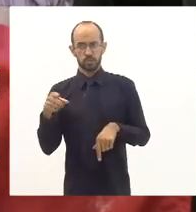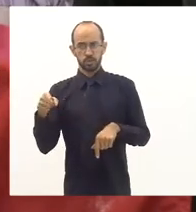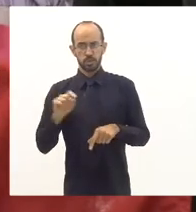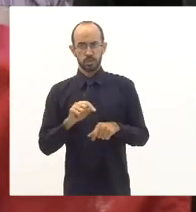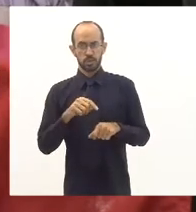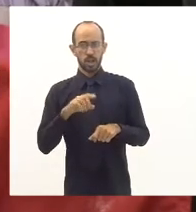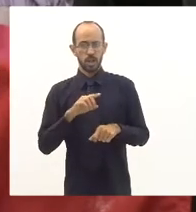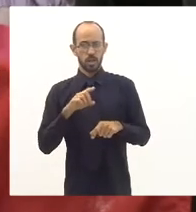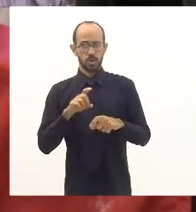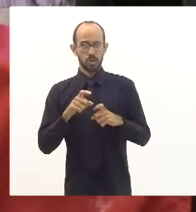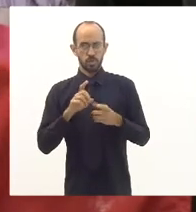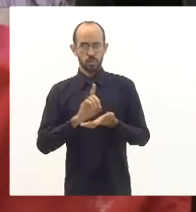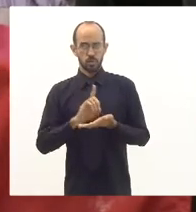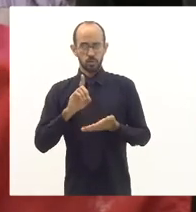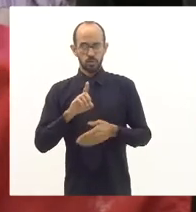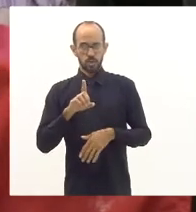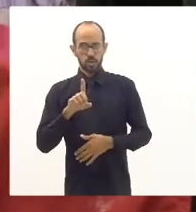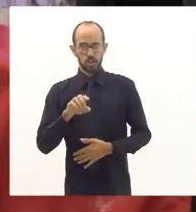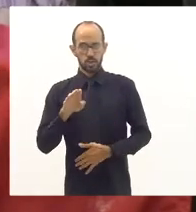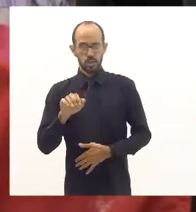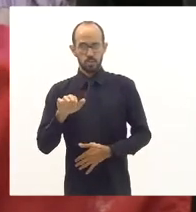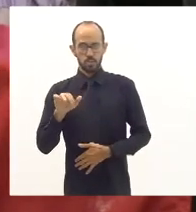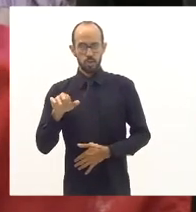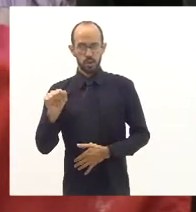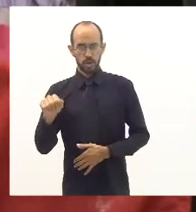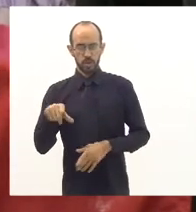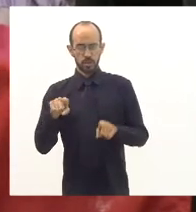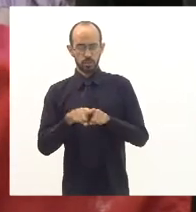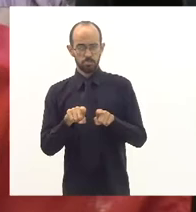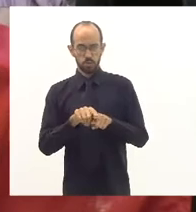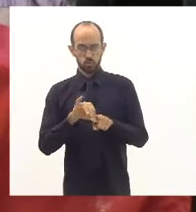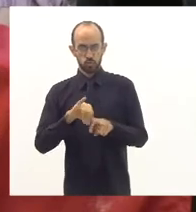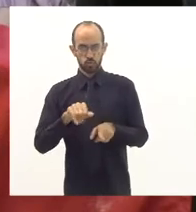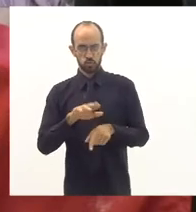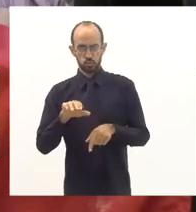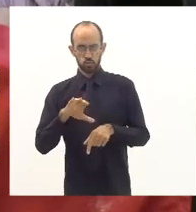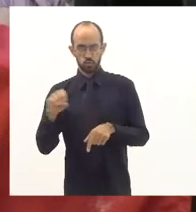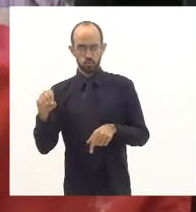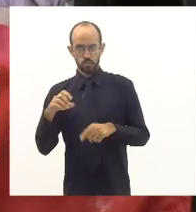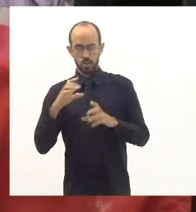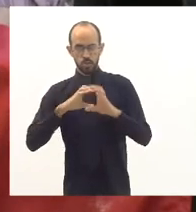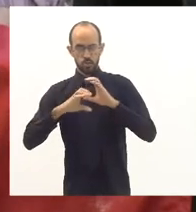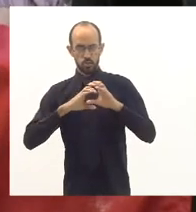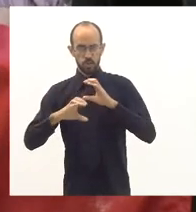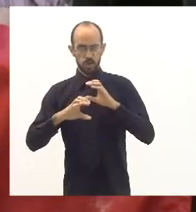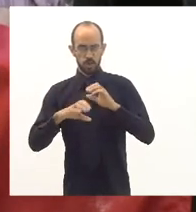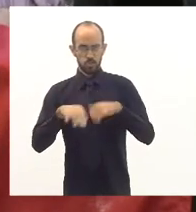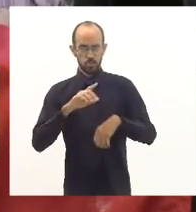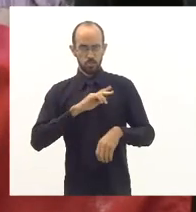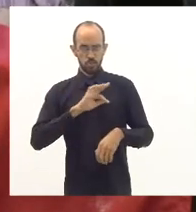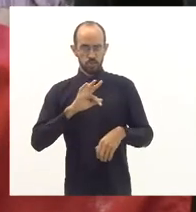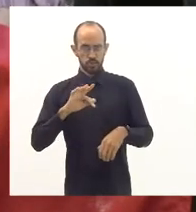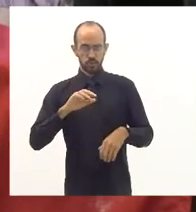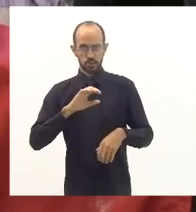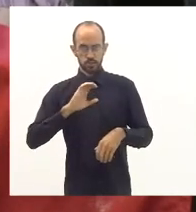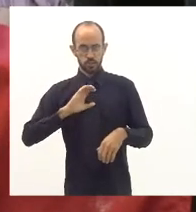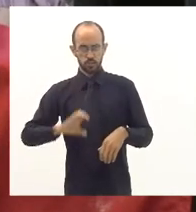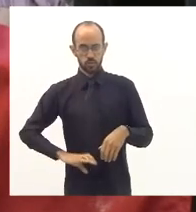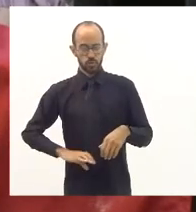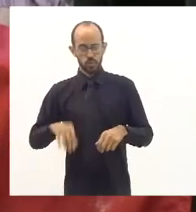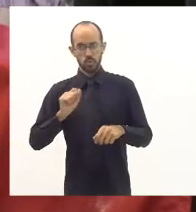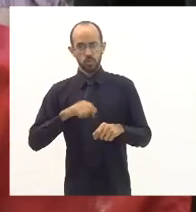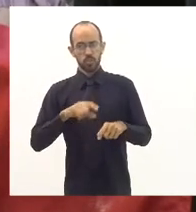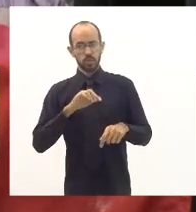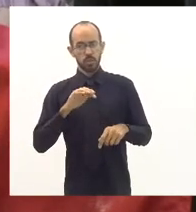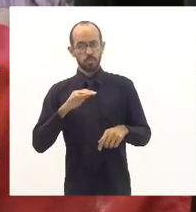doutora Débora e o doutor Júlio, para juntos dialogarem com a Polícia Civil e o ISP, para sair de vez o